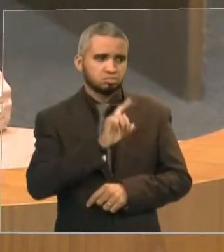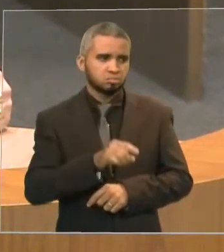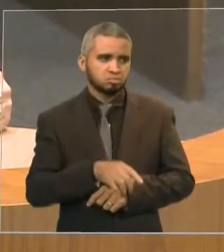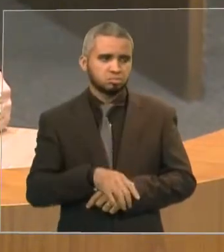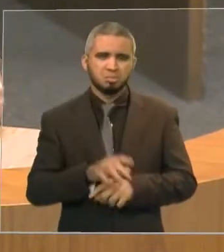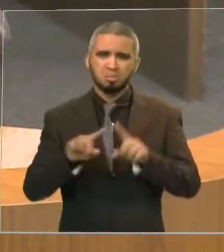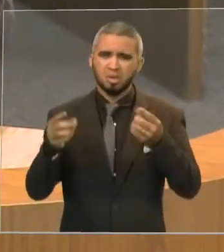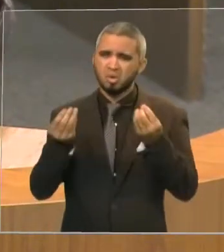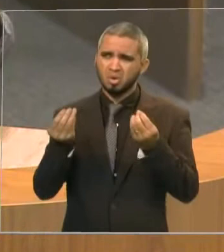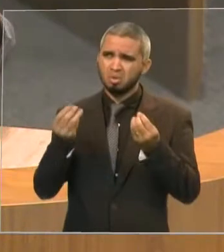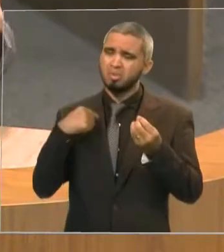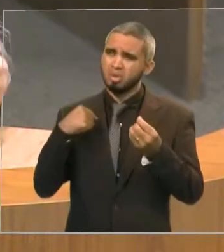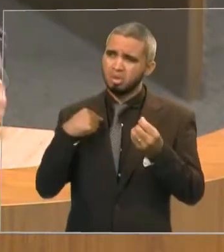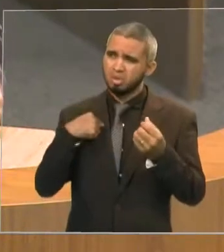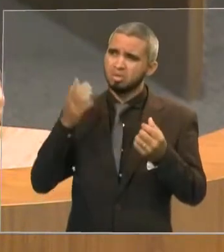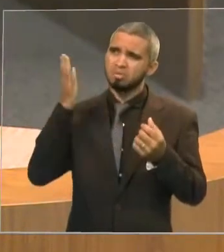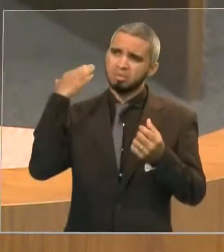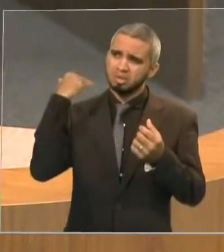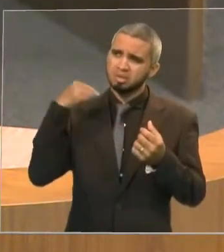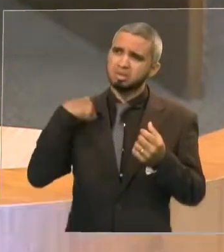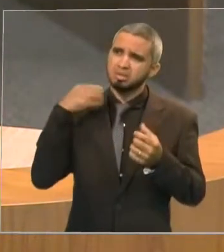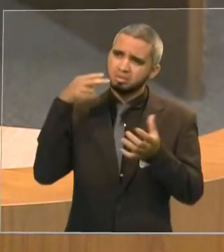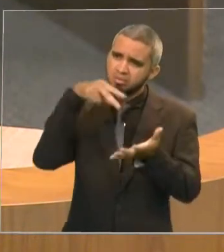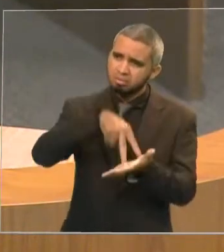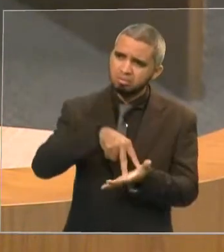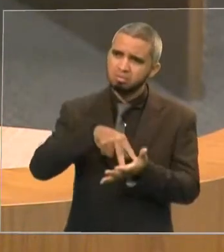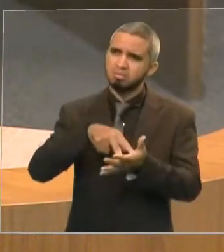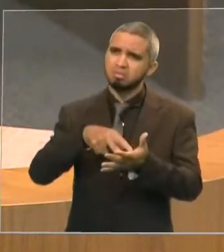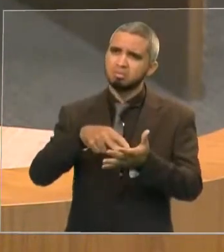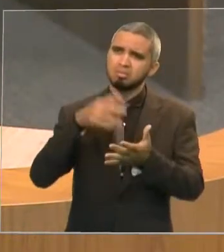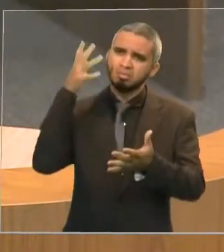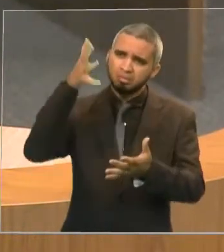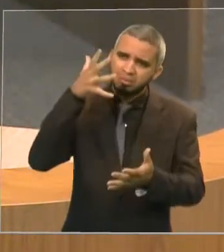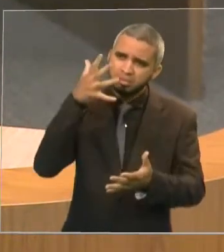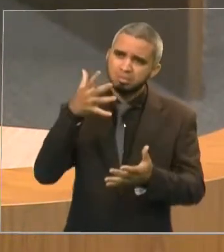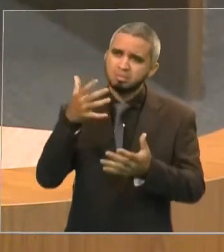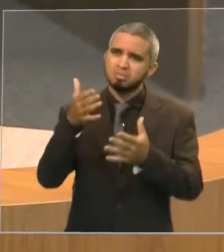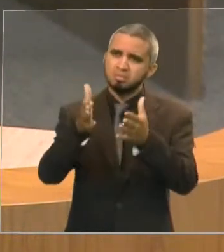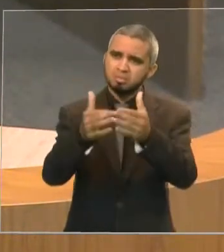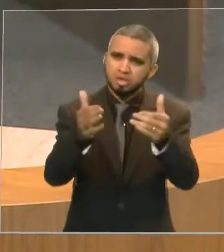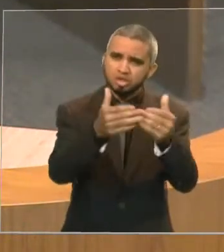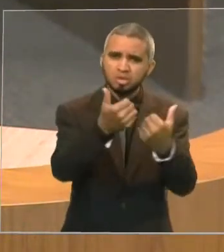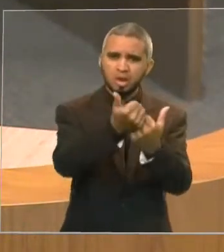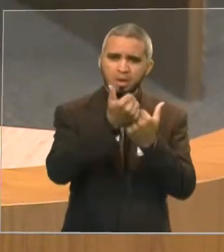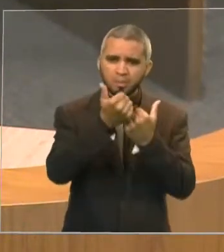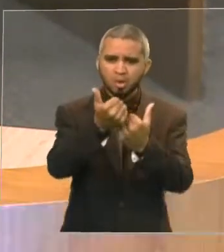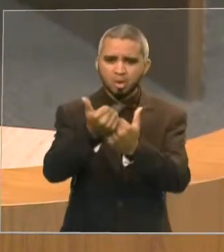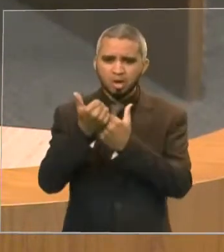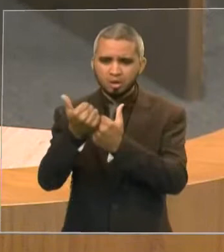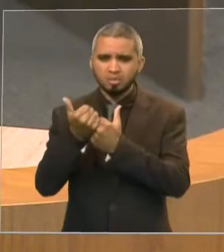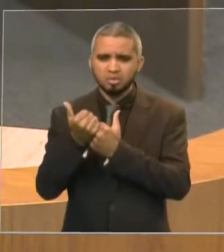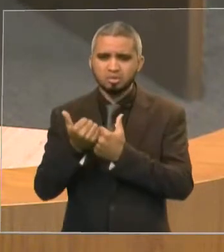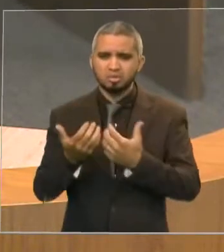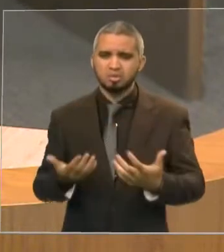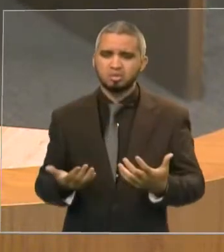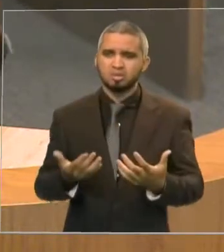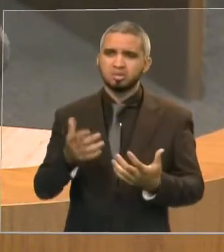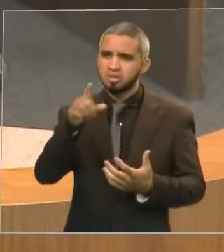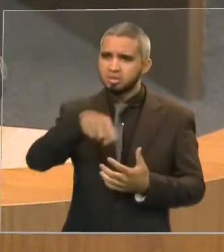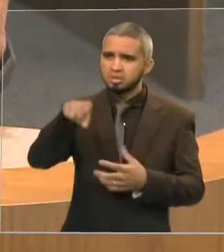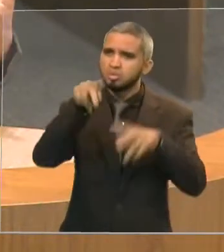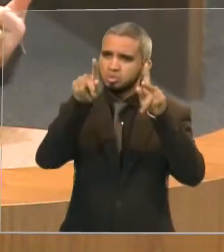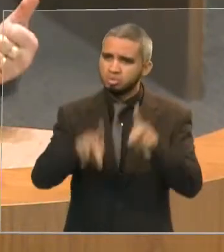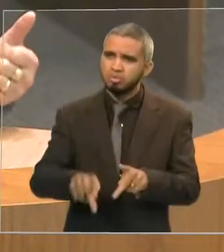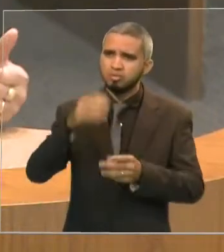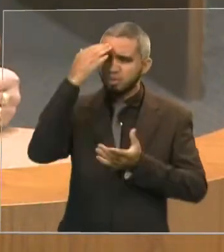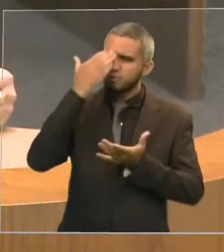eles solícitos, né, a minha presença, confiando no que eu poderia fazer futuramente se